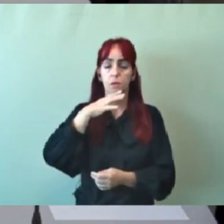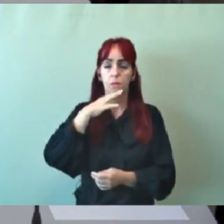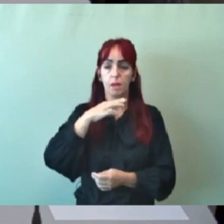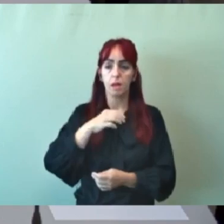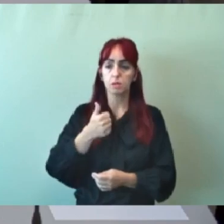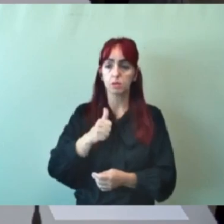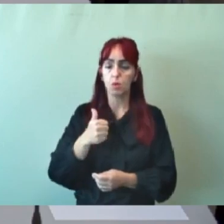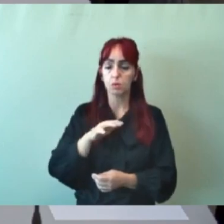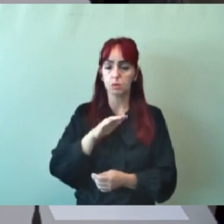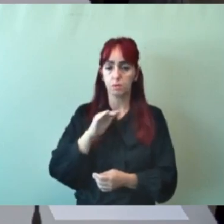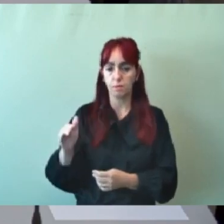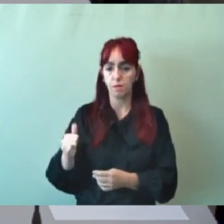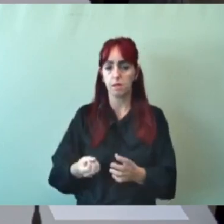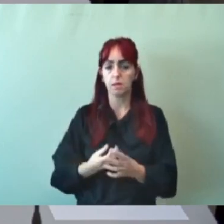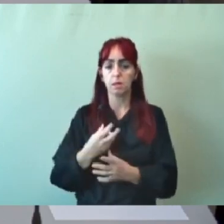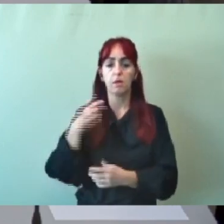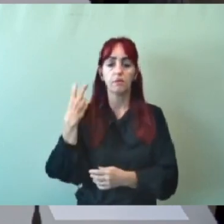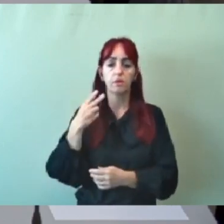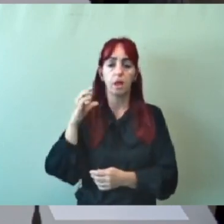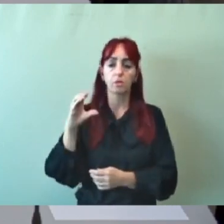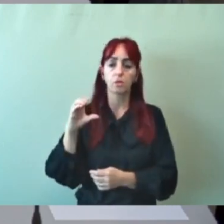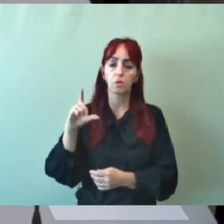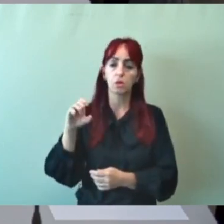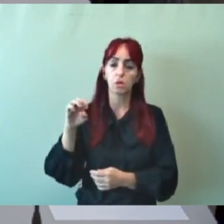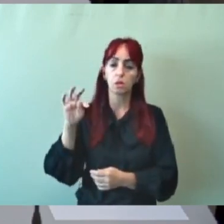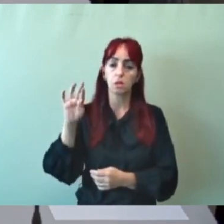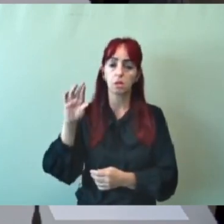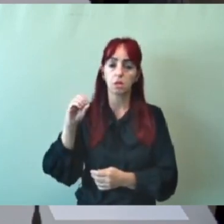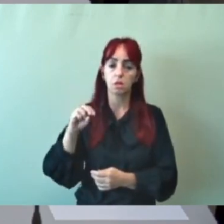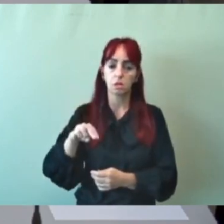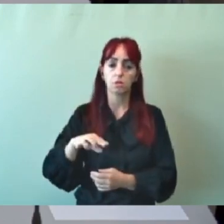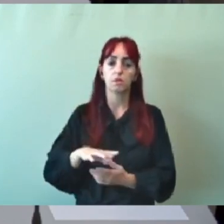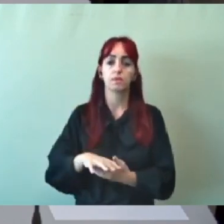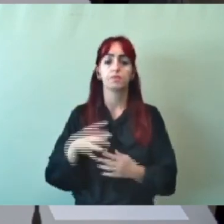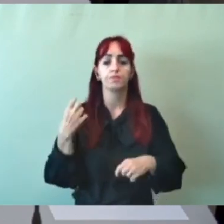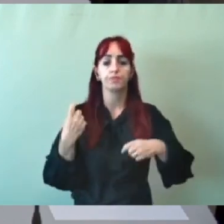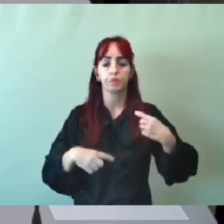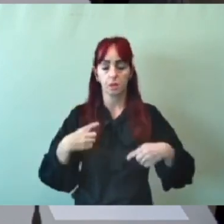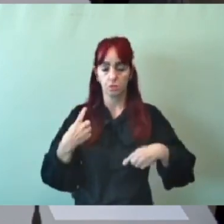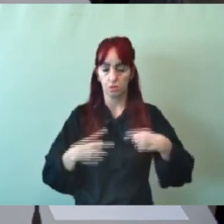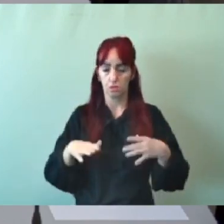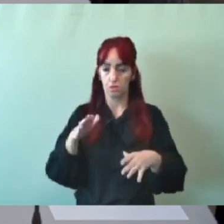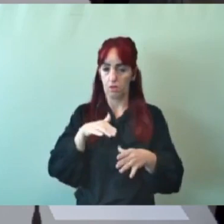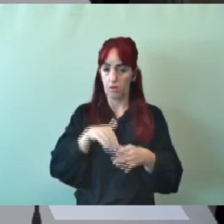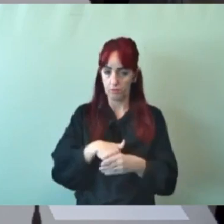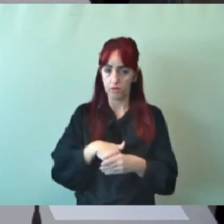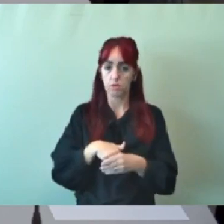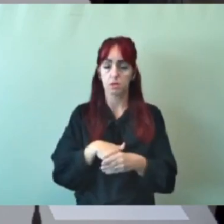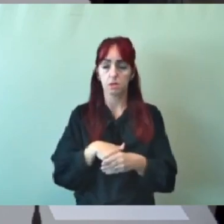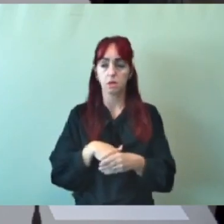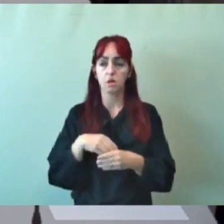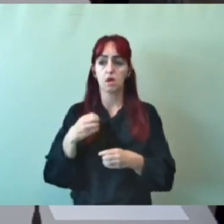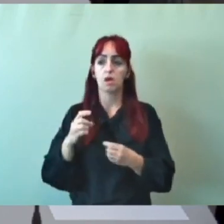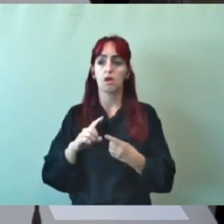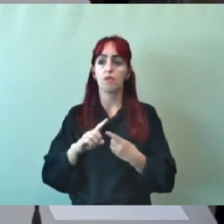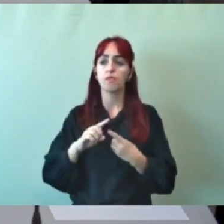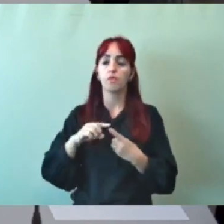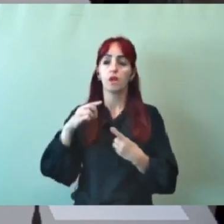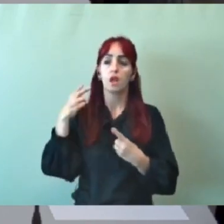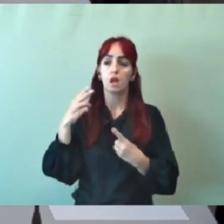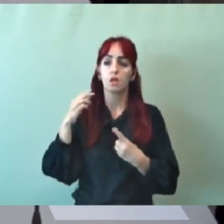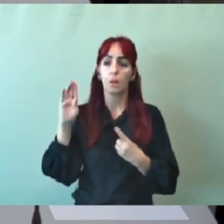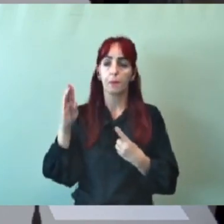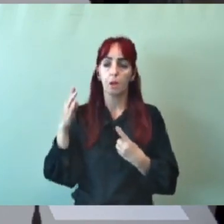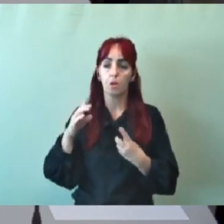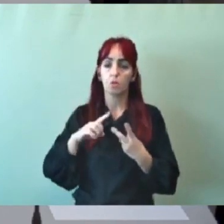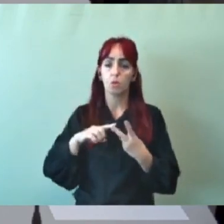do vereador Cleiton Xavier. Em discussão, em votação, com voto vereador Braulio Lara. De acordo. Vereador Miltinho. De acordo.